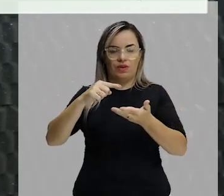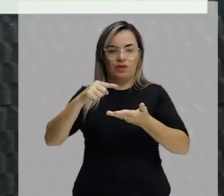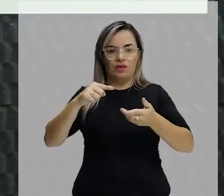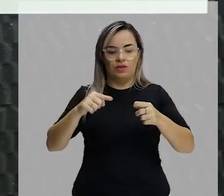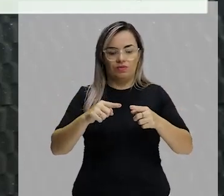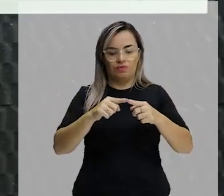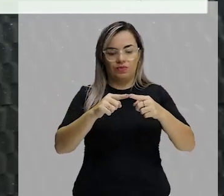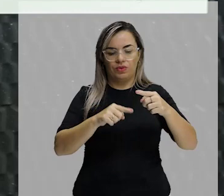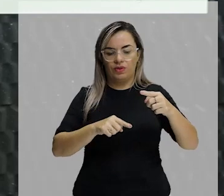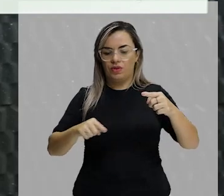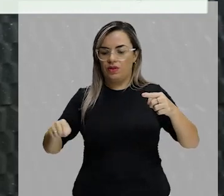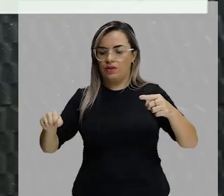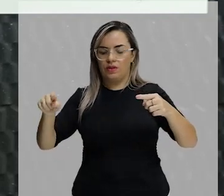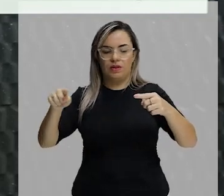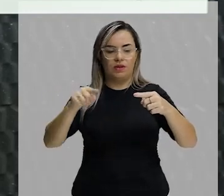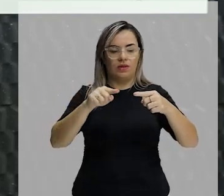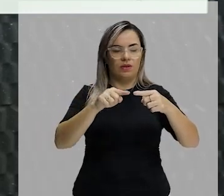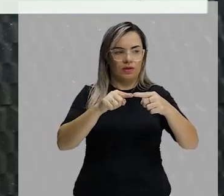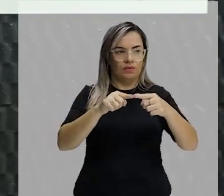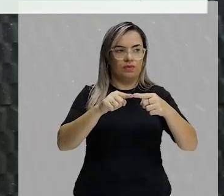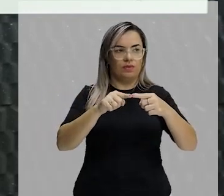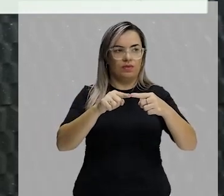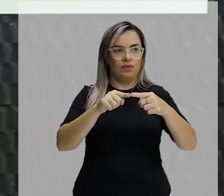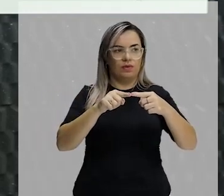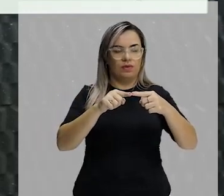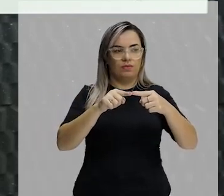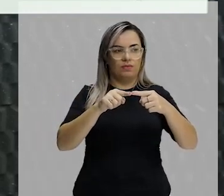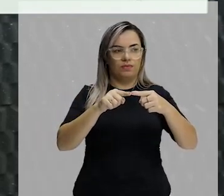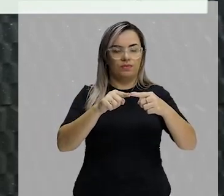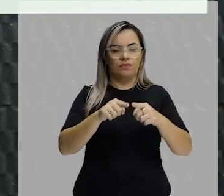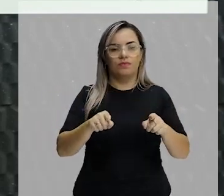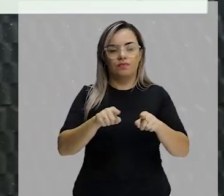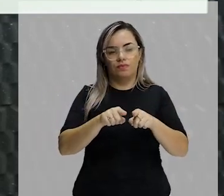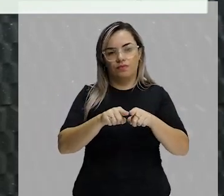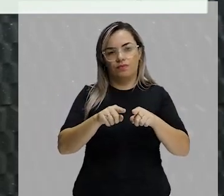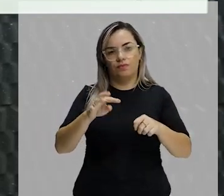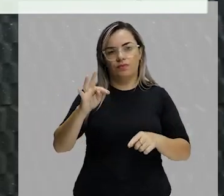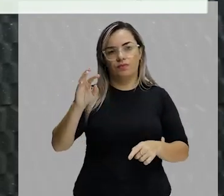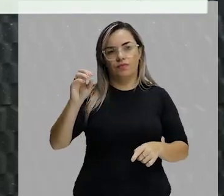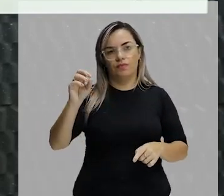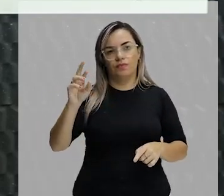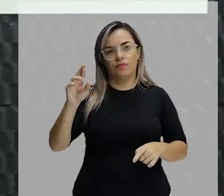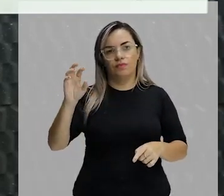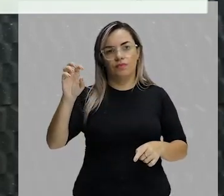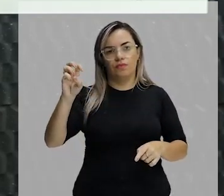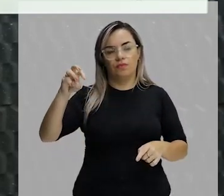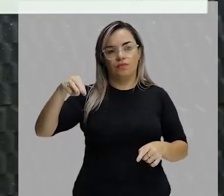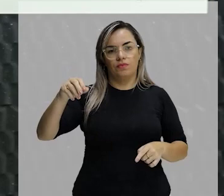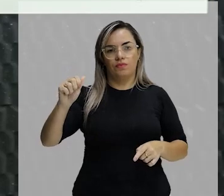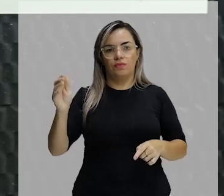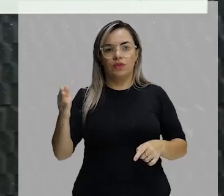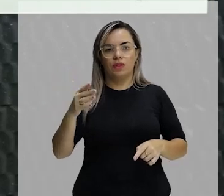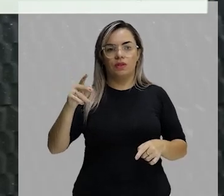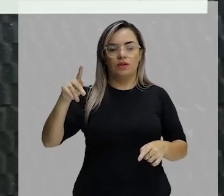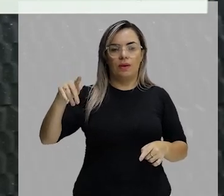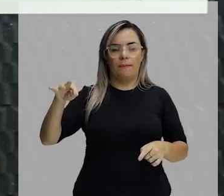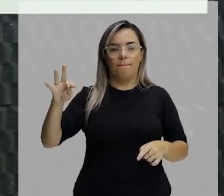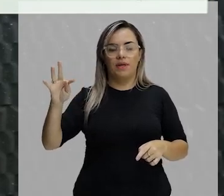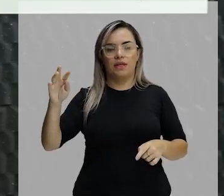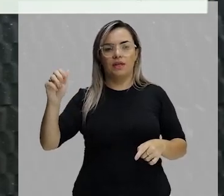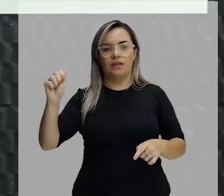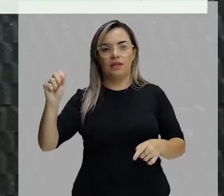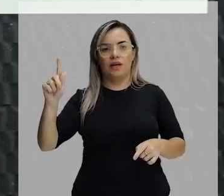nessa figura aqui, ó, aplicar o teorema de Pitágoras. Veja quantas aplicações o teorema de Pitágoras tem,